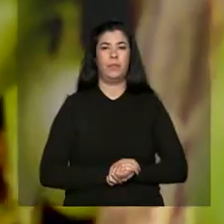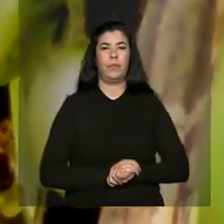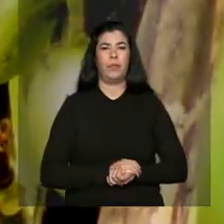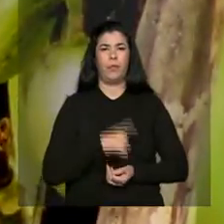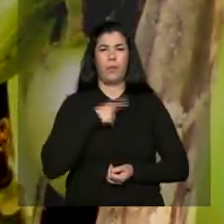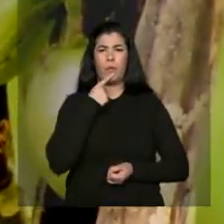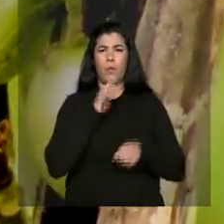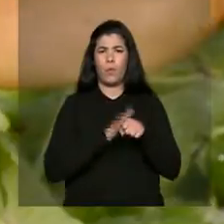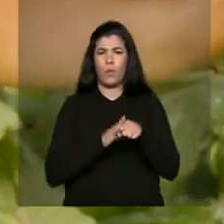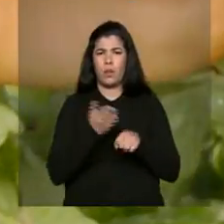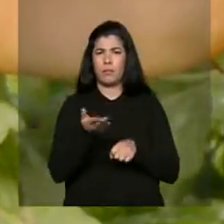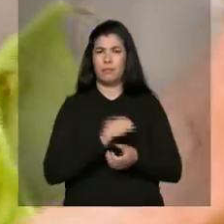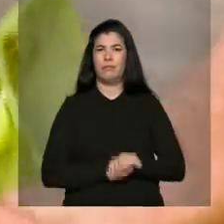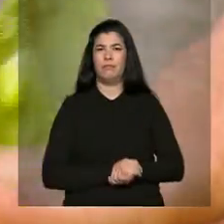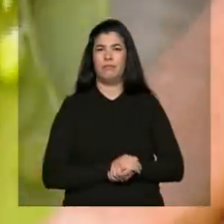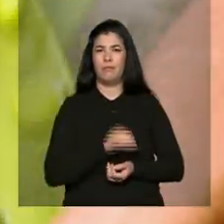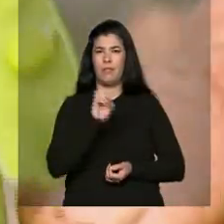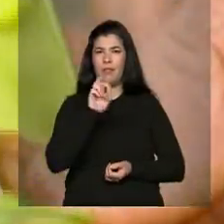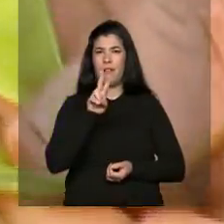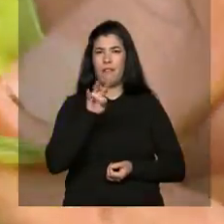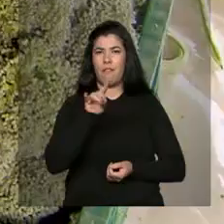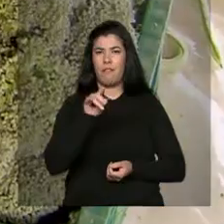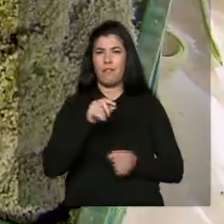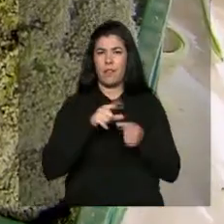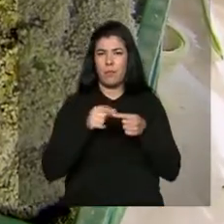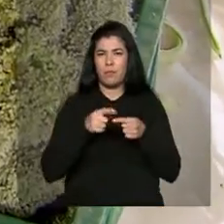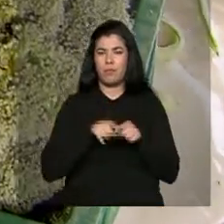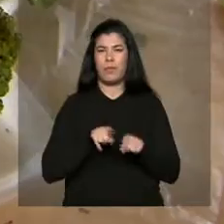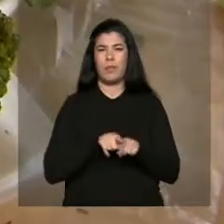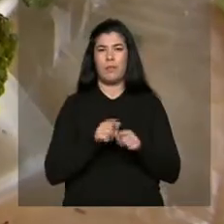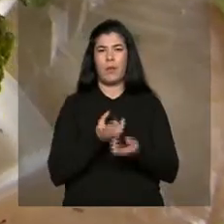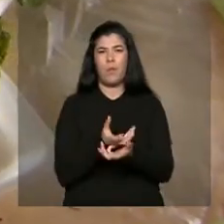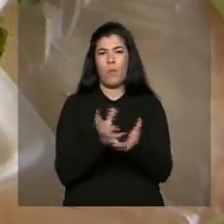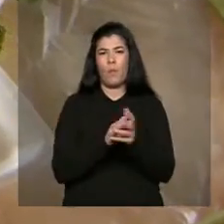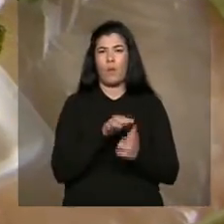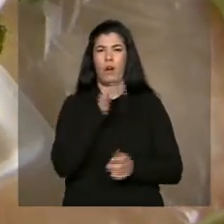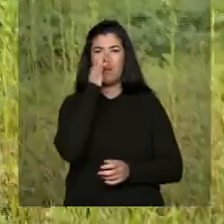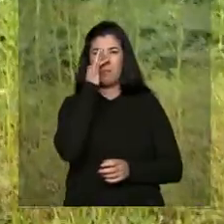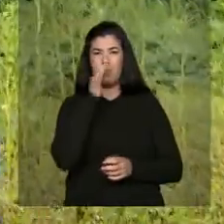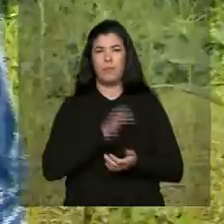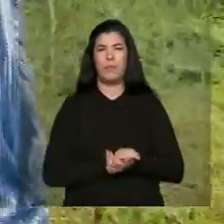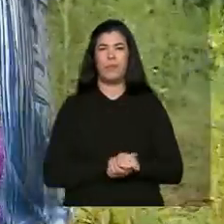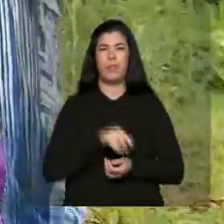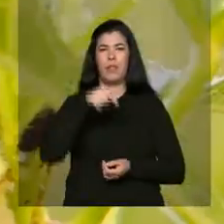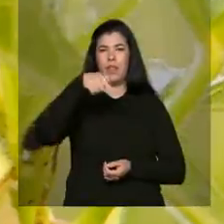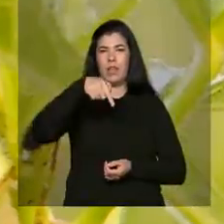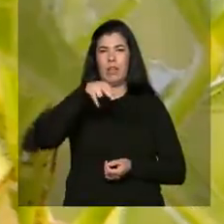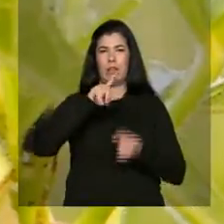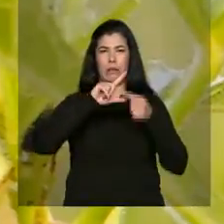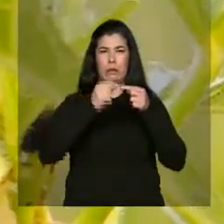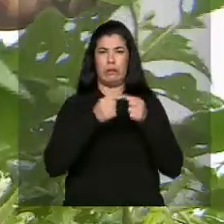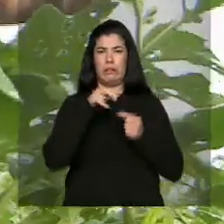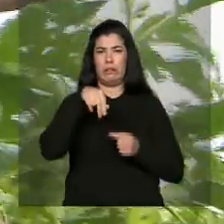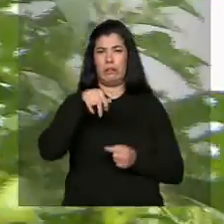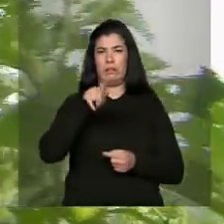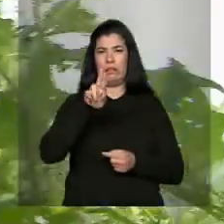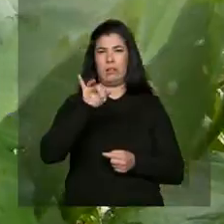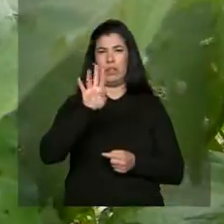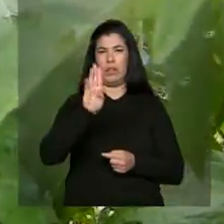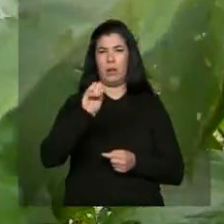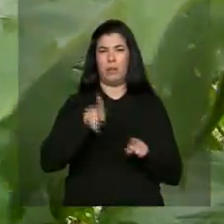Tomate, ervilha, brócolis, quiabo,